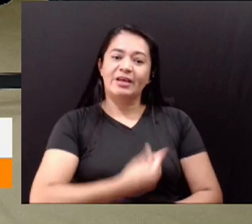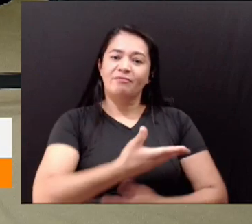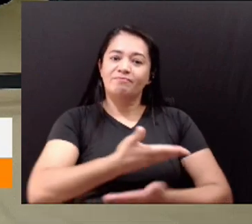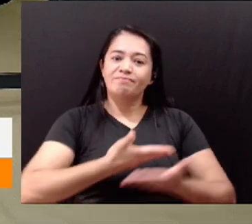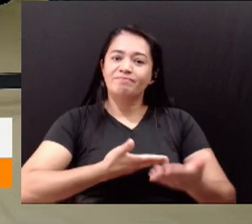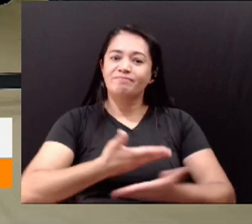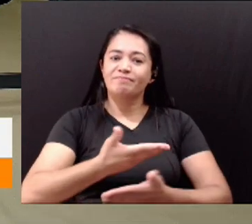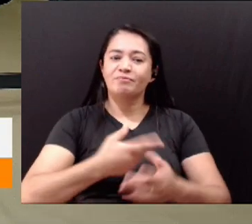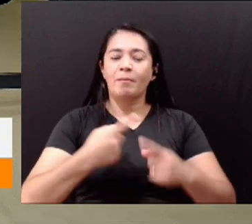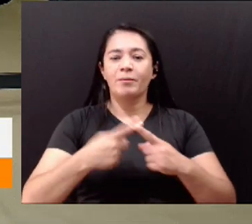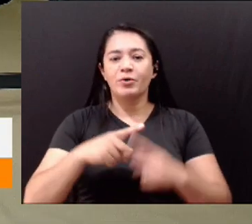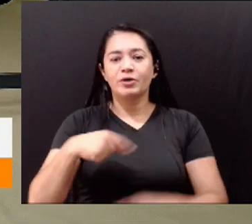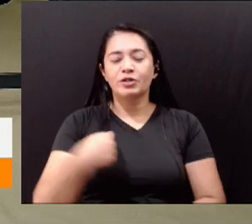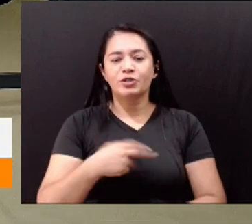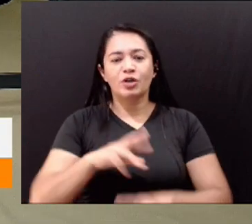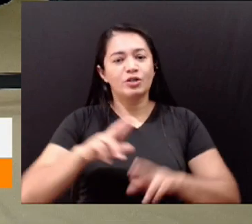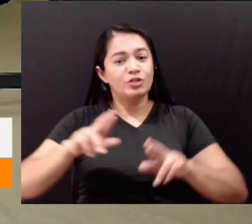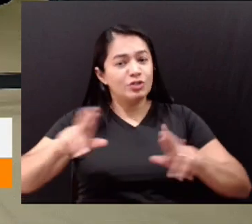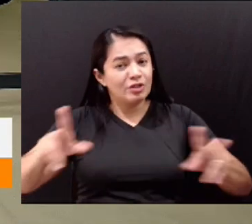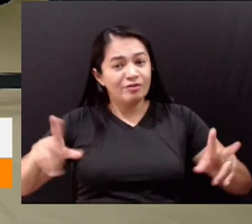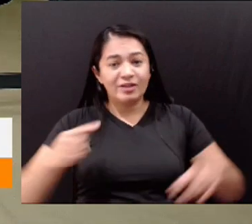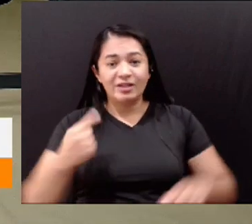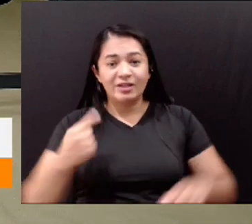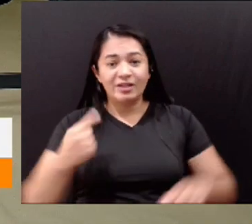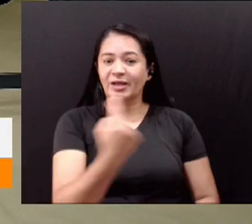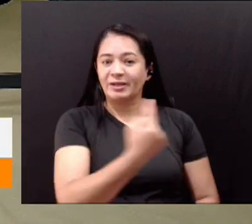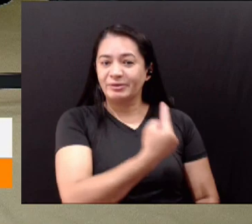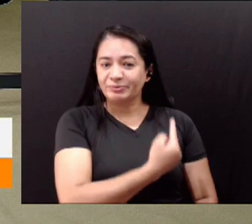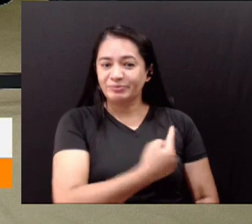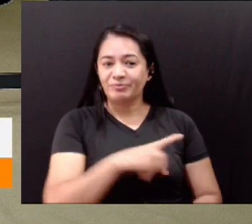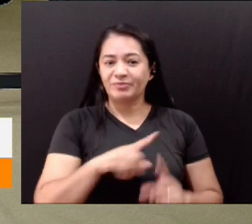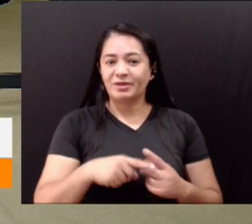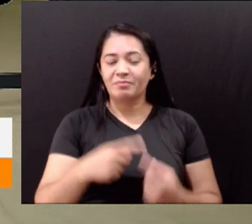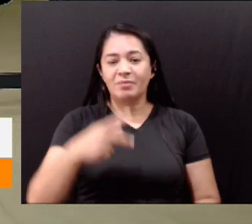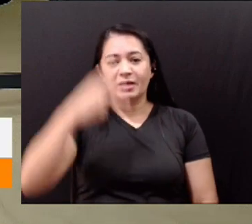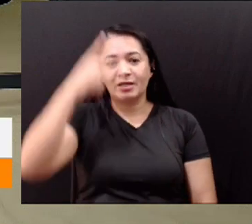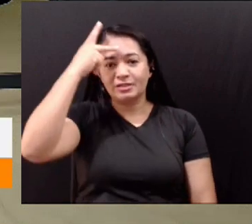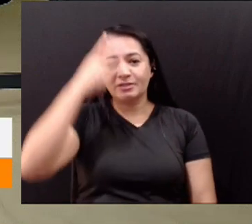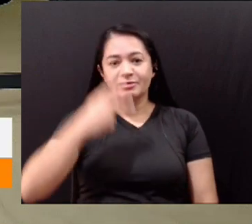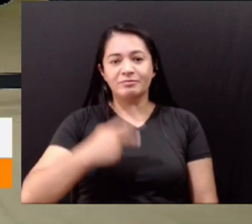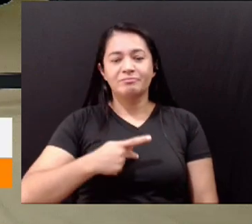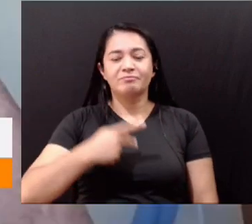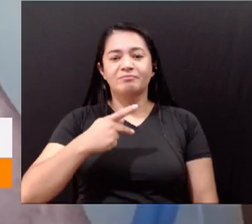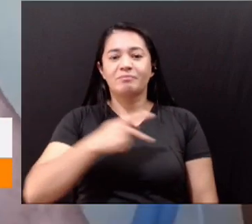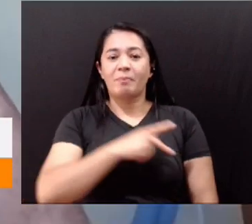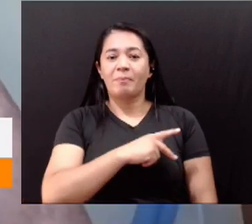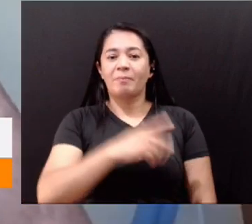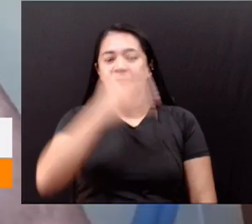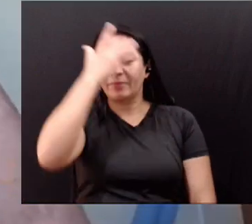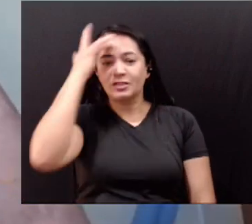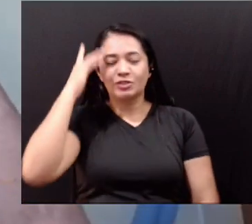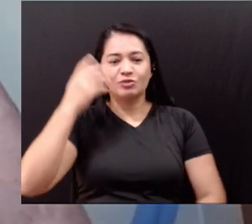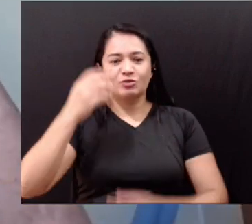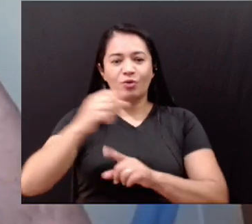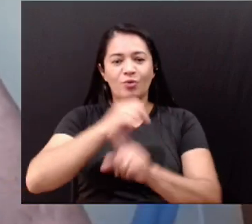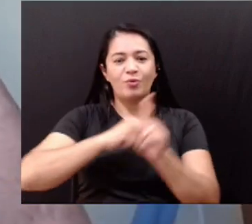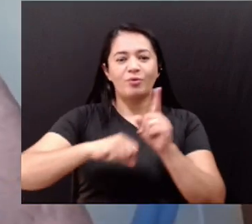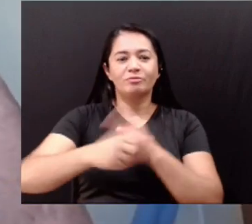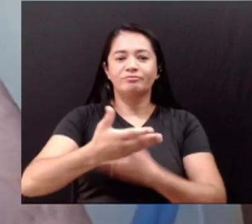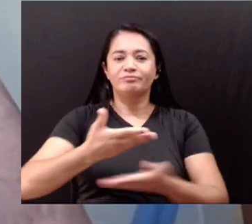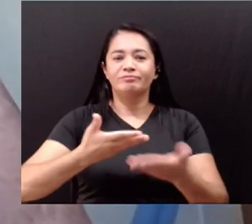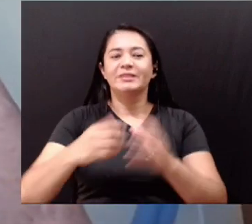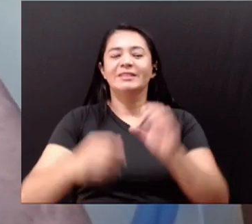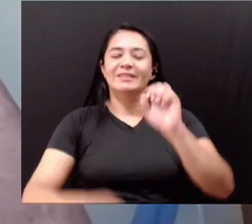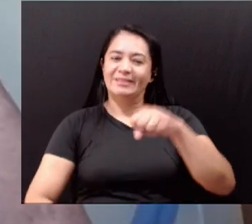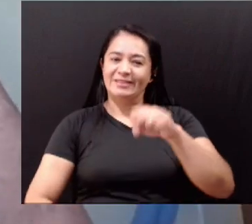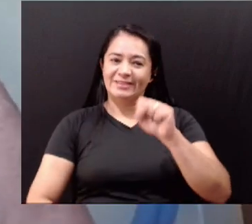diferentes uns dos outros, mas somos pessoas sociáveis, né, Denise? Isso. E